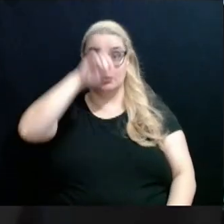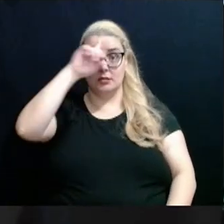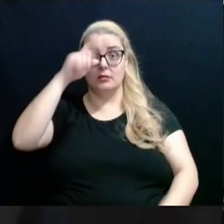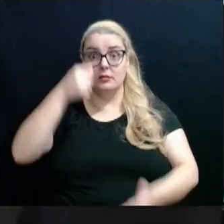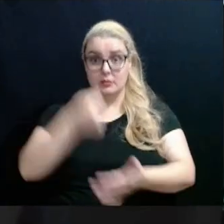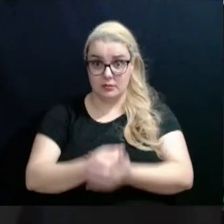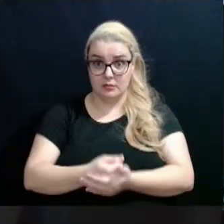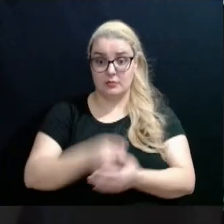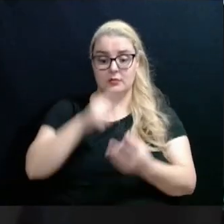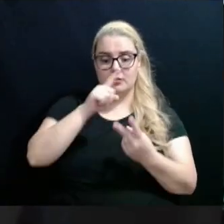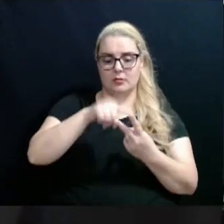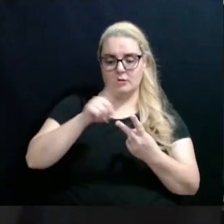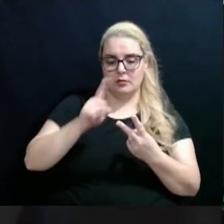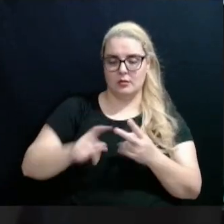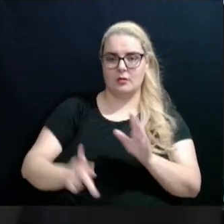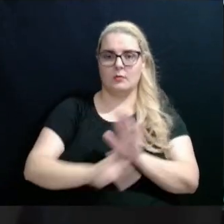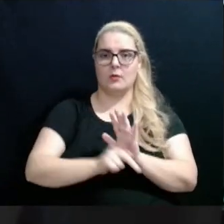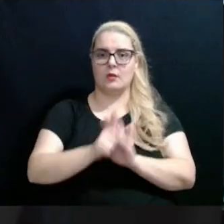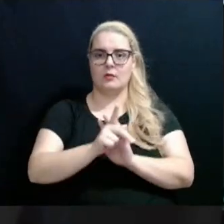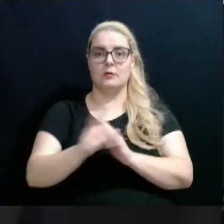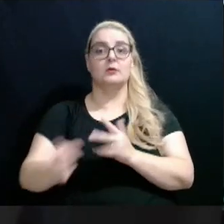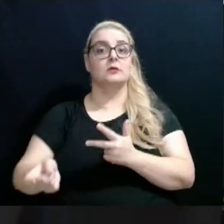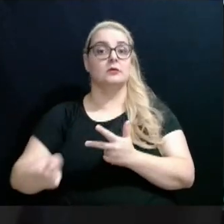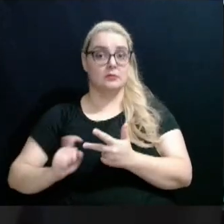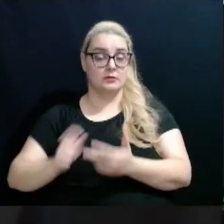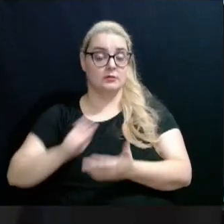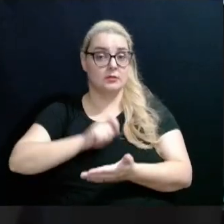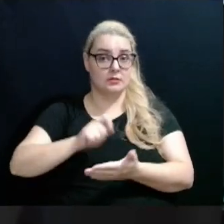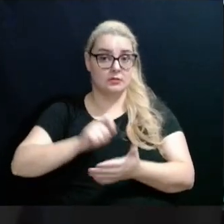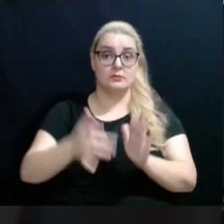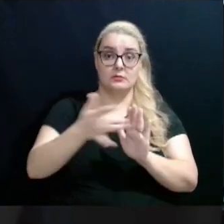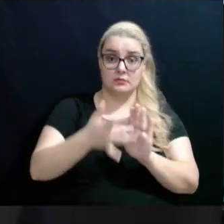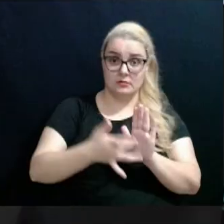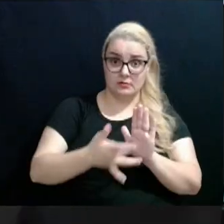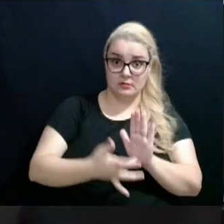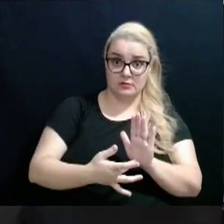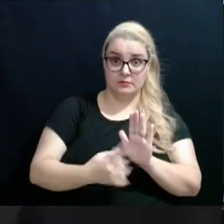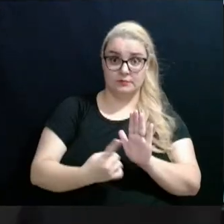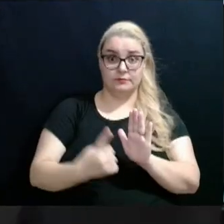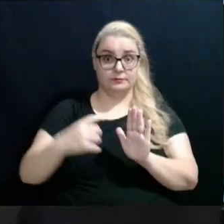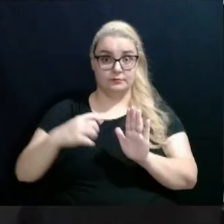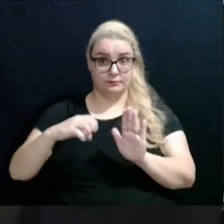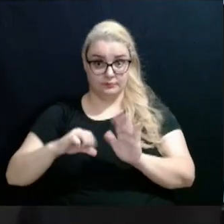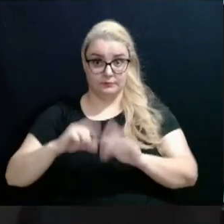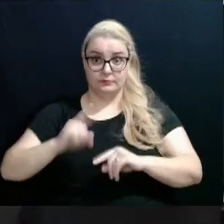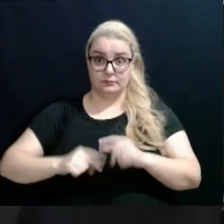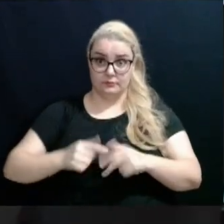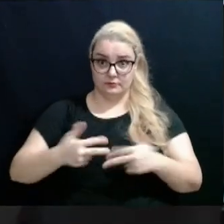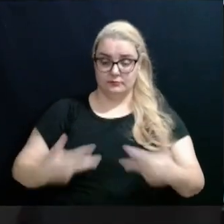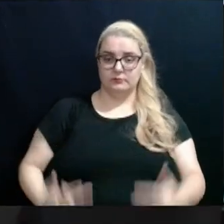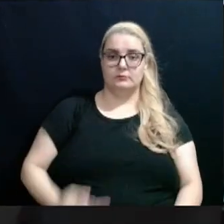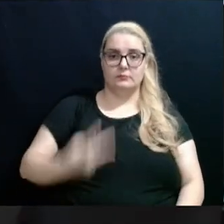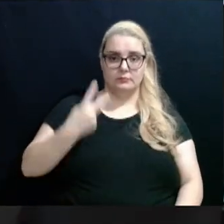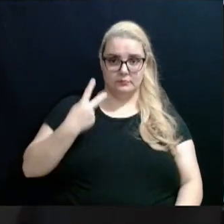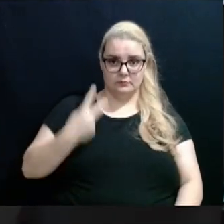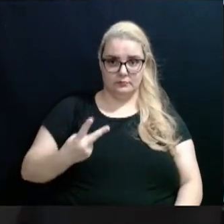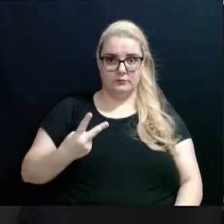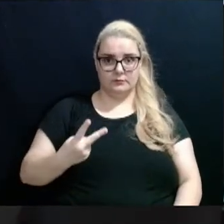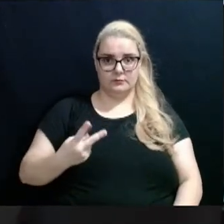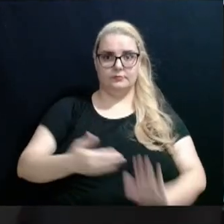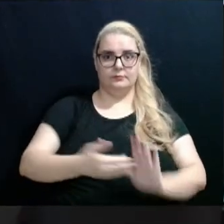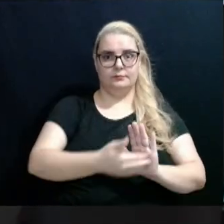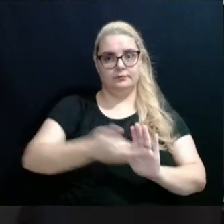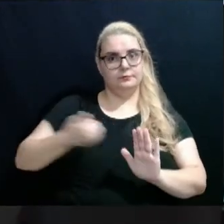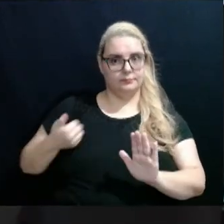2 projetos de autoria do Executivo. Na pauta, tinham 19 matérias e 2 delas foram retiradas.